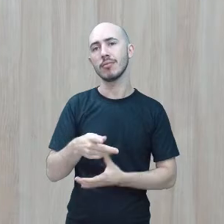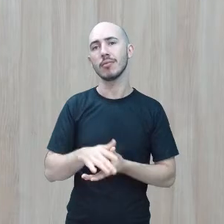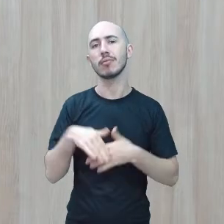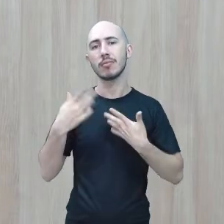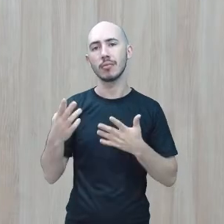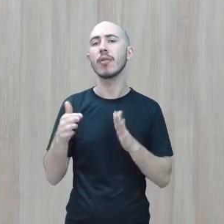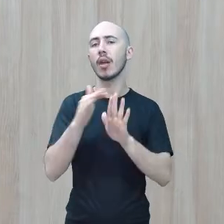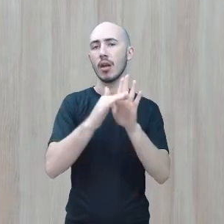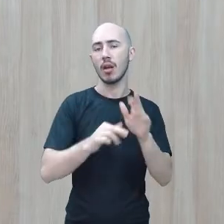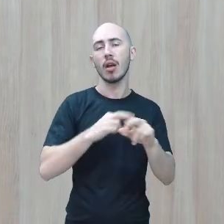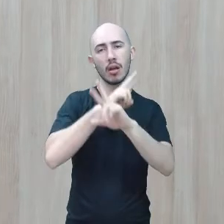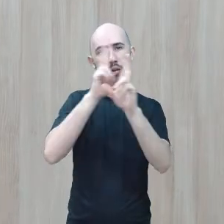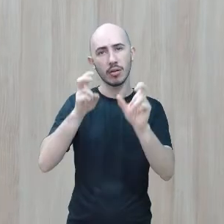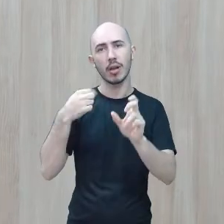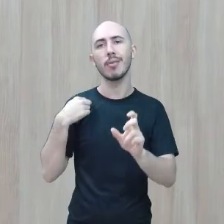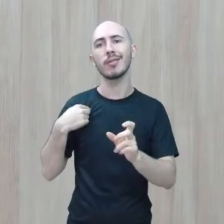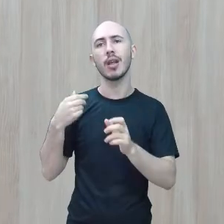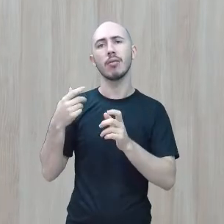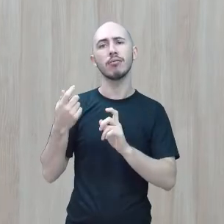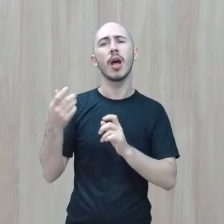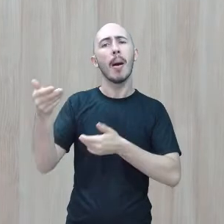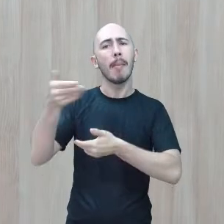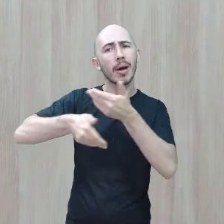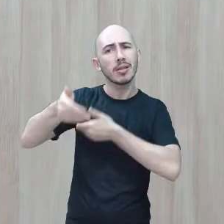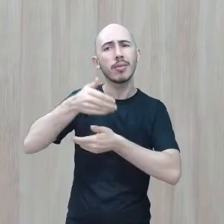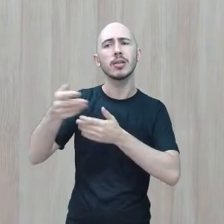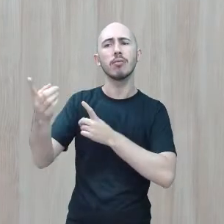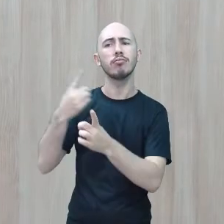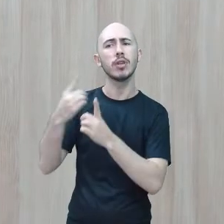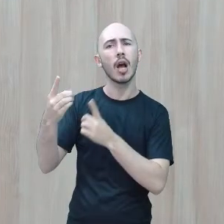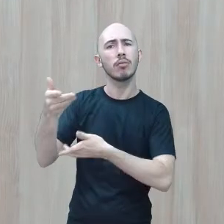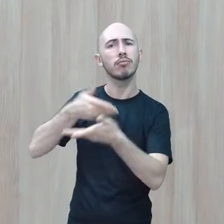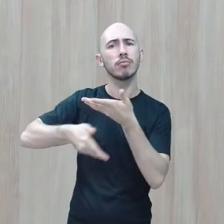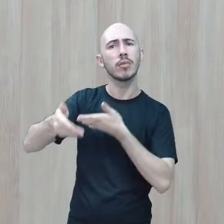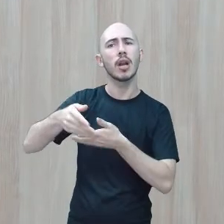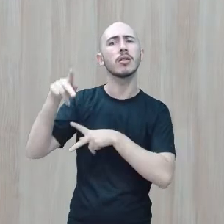esse debate, essa questão do diálogo,